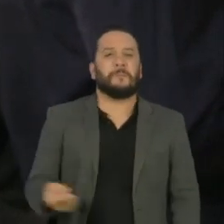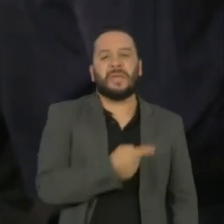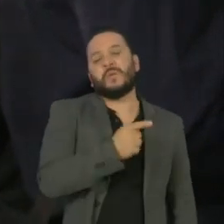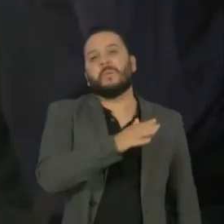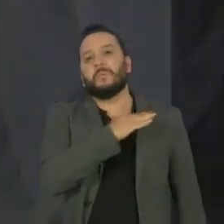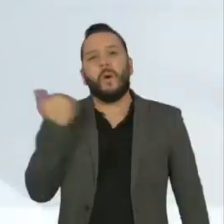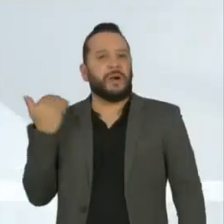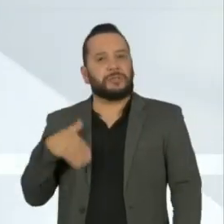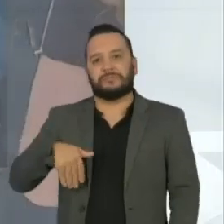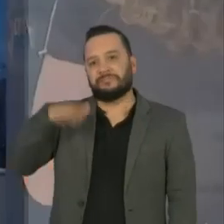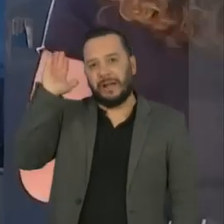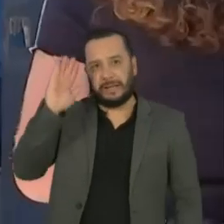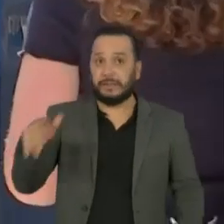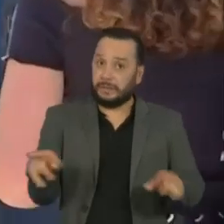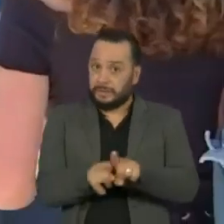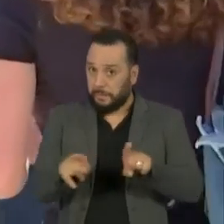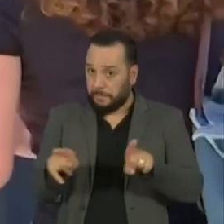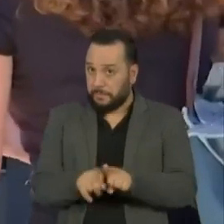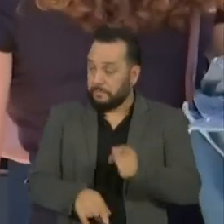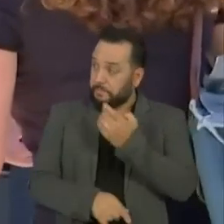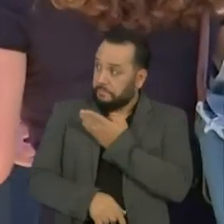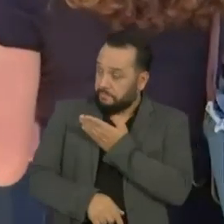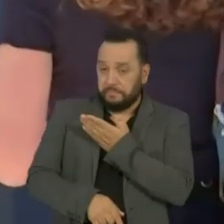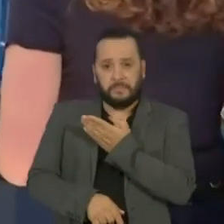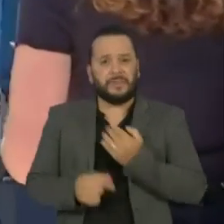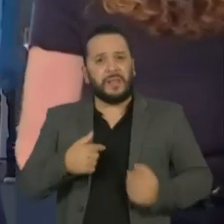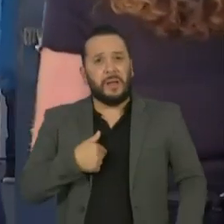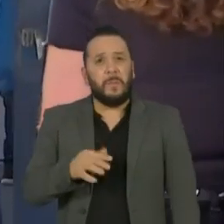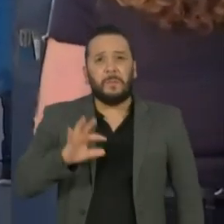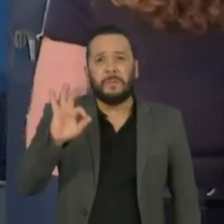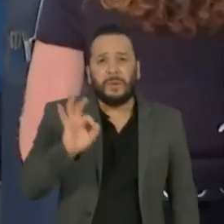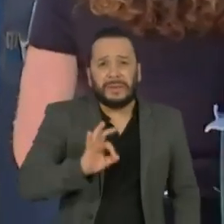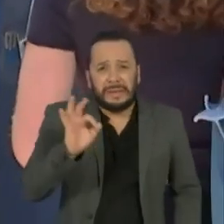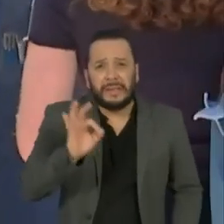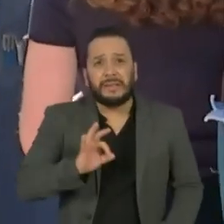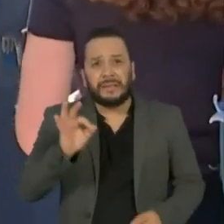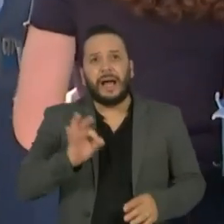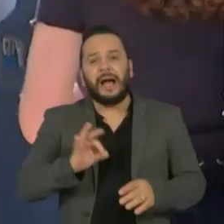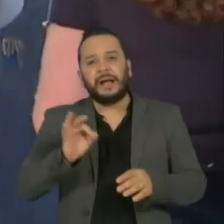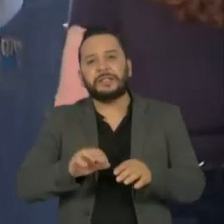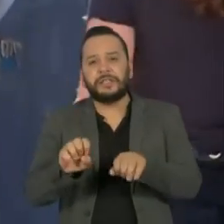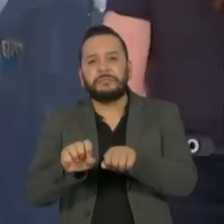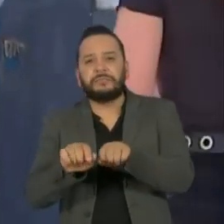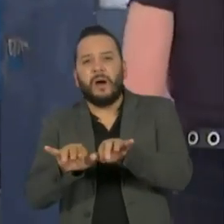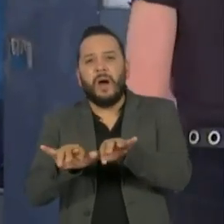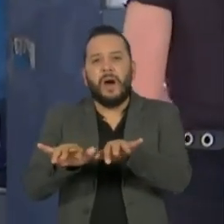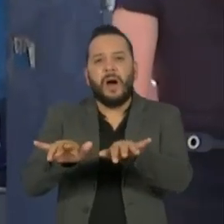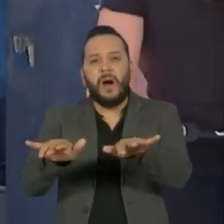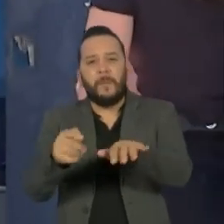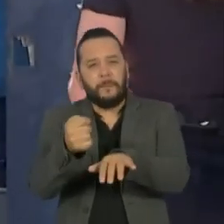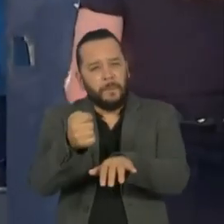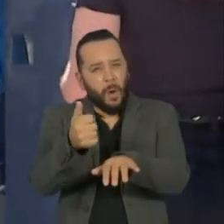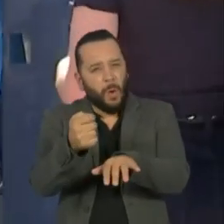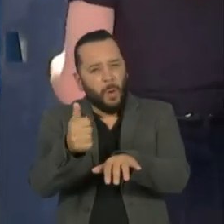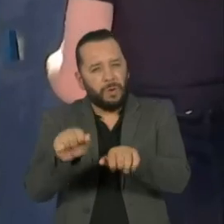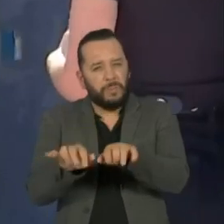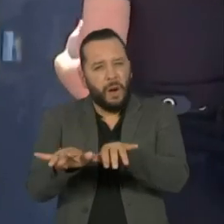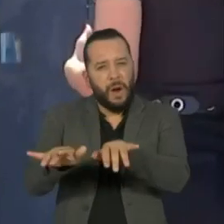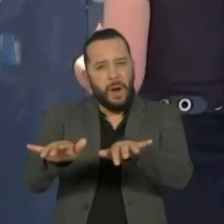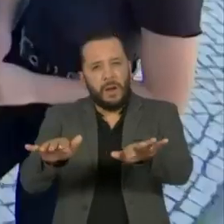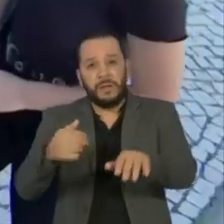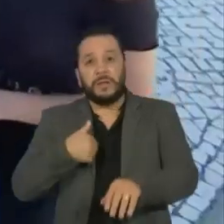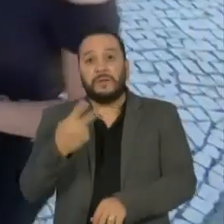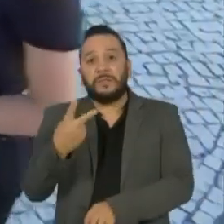no país. Com uma das menores taxas de infecção entre países da Europa, com pouco mais de